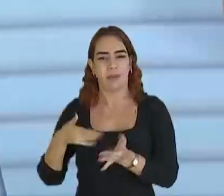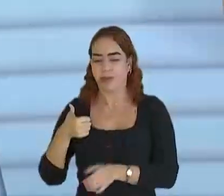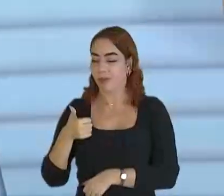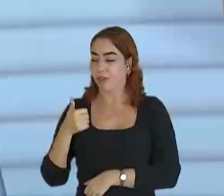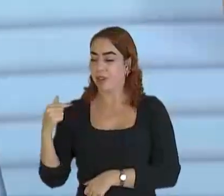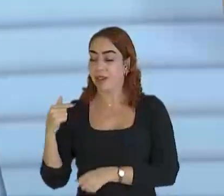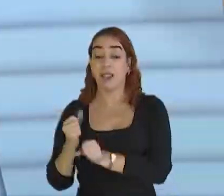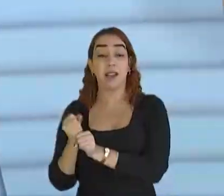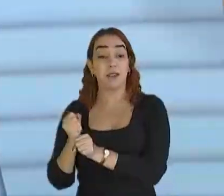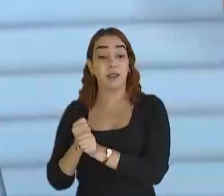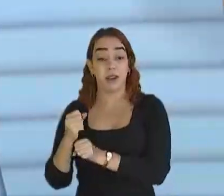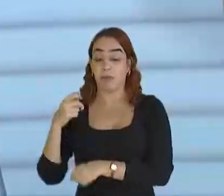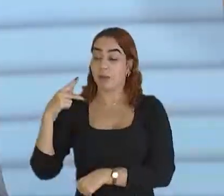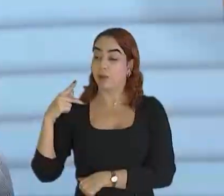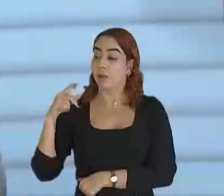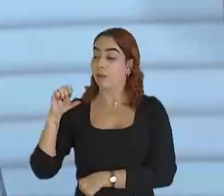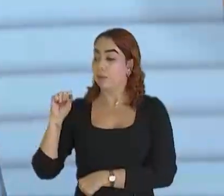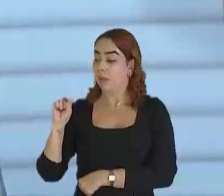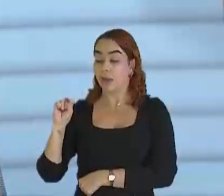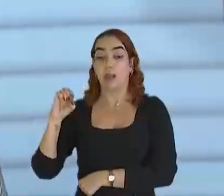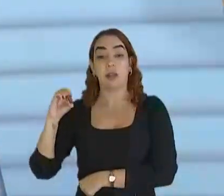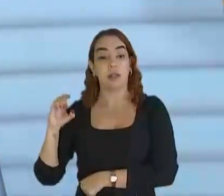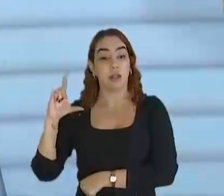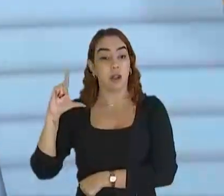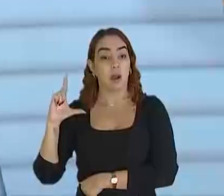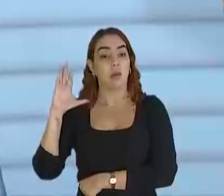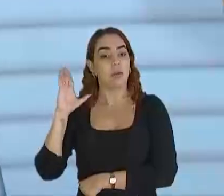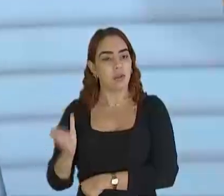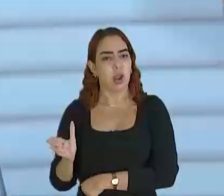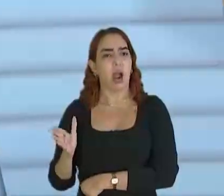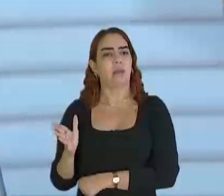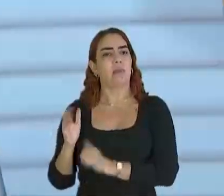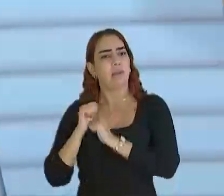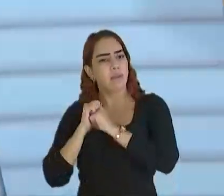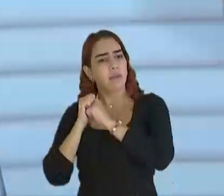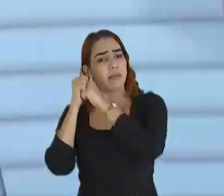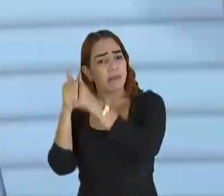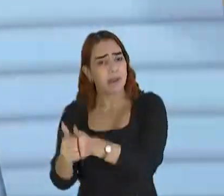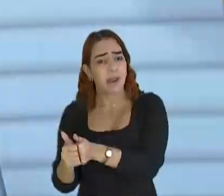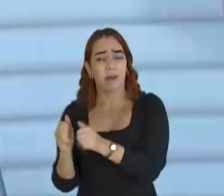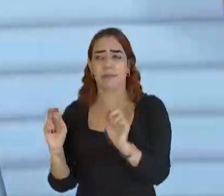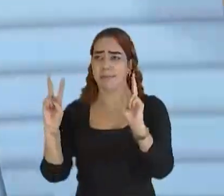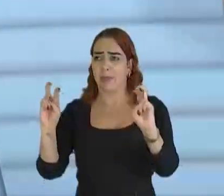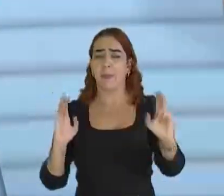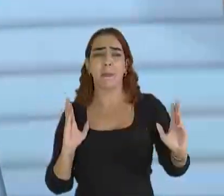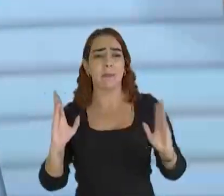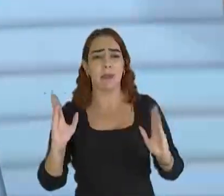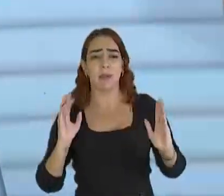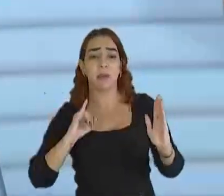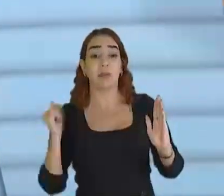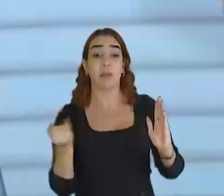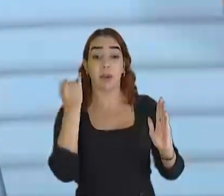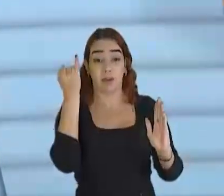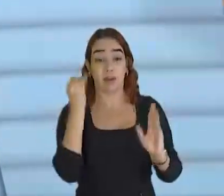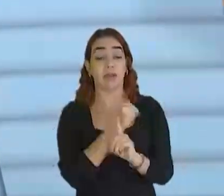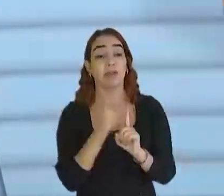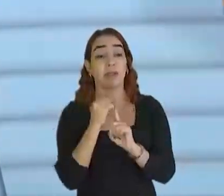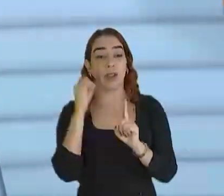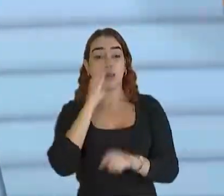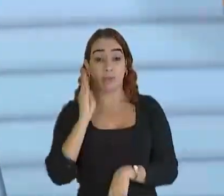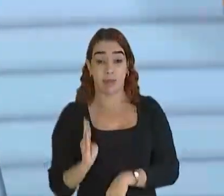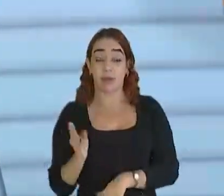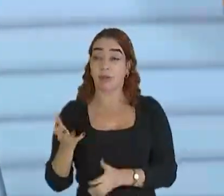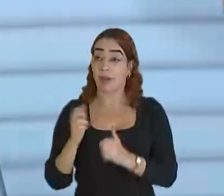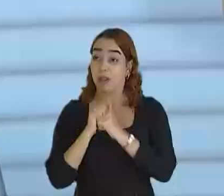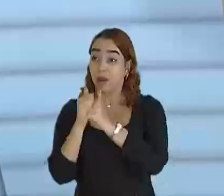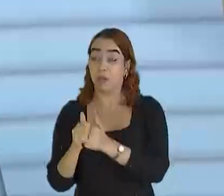anos do pessoal, ele se posicionou historicamente, né, nos momentos chaves da sociedade brasileira, do lado certo, da